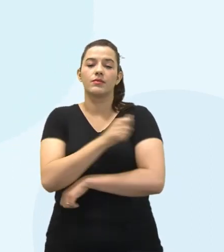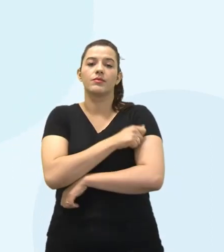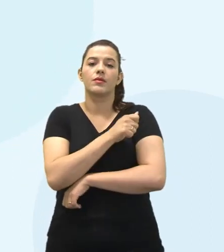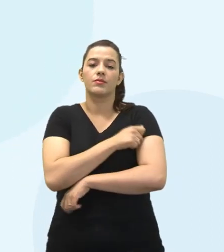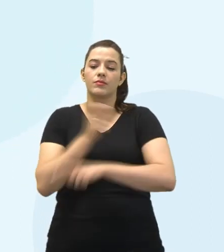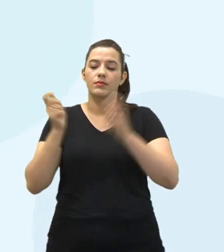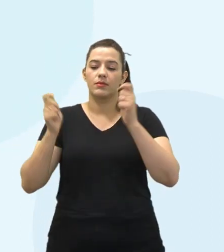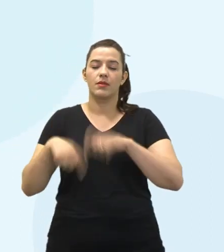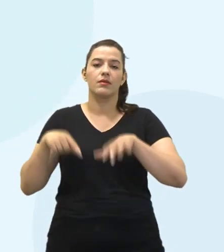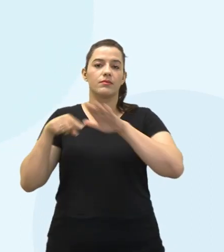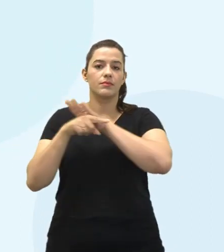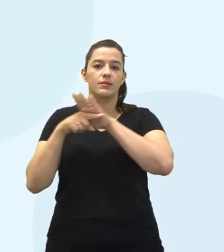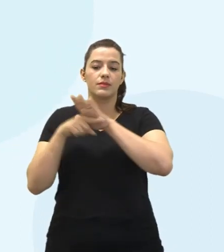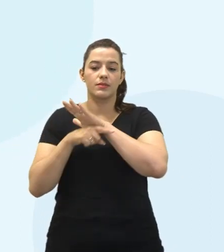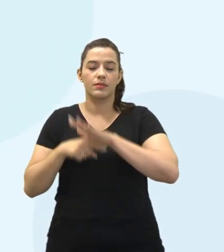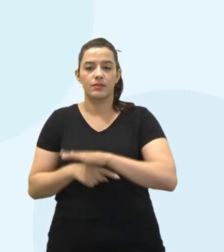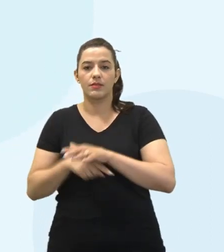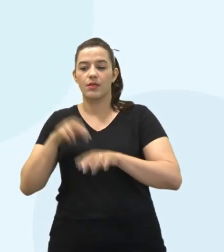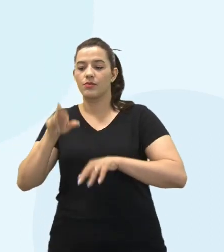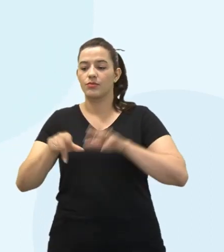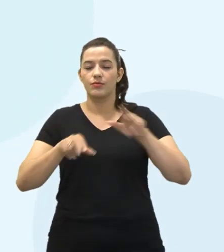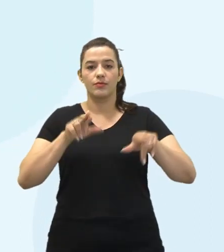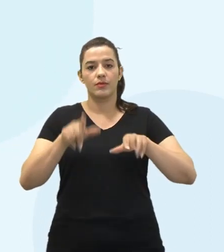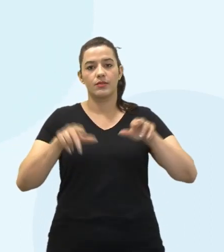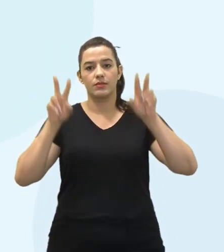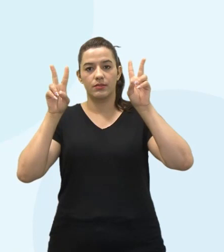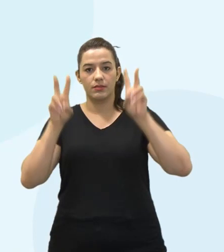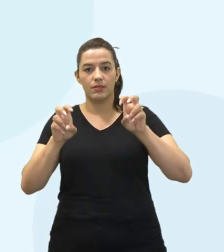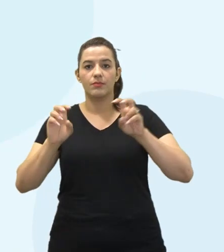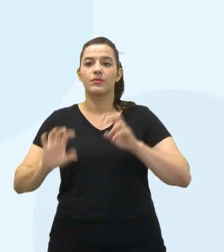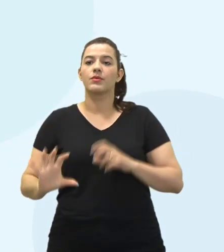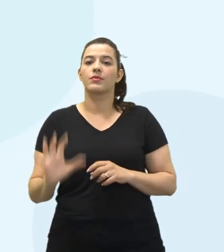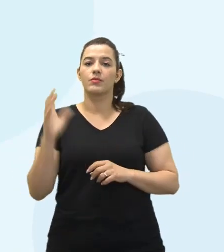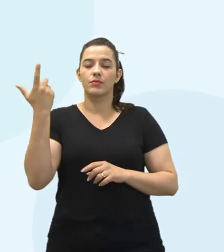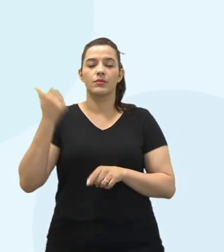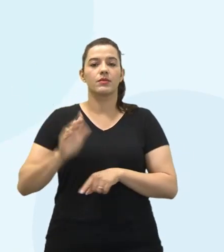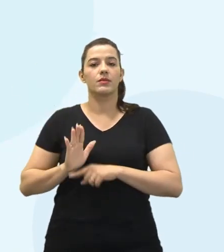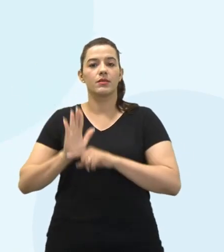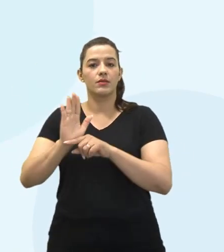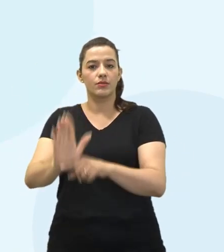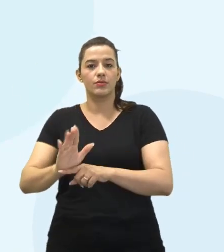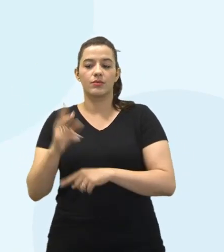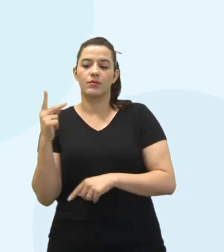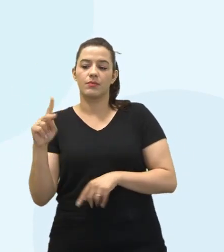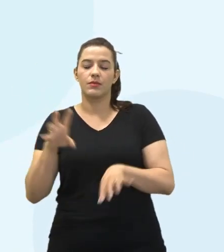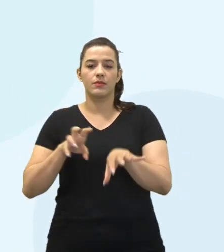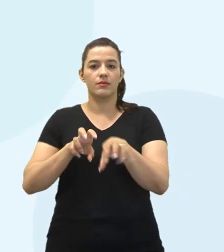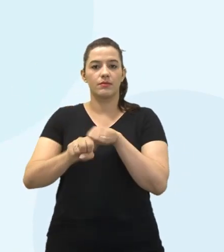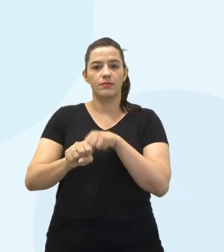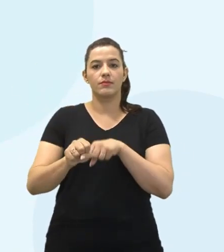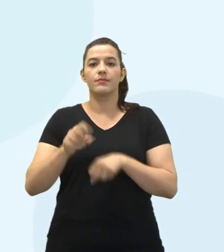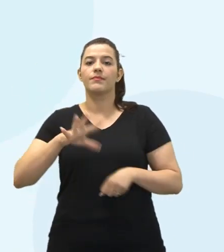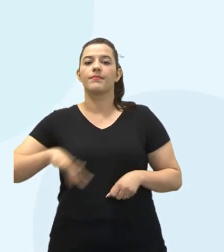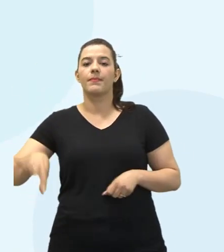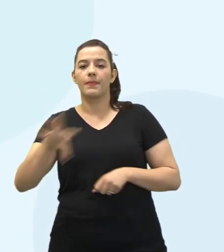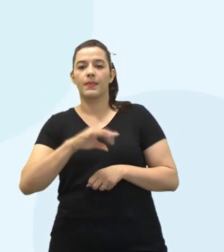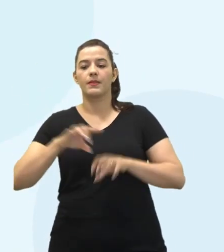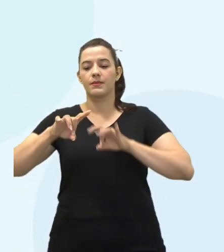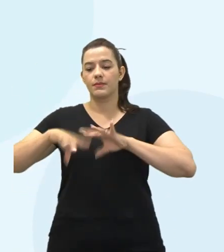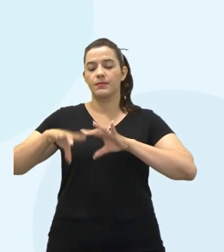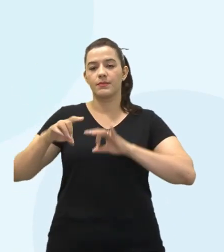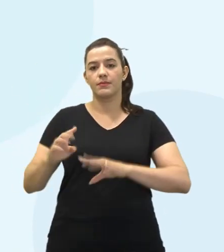pesquisar diferentes assuntos e situações que colaborem para a sua formação por meio de